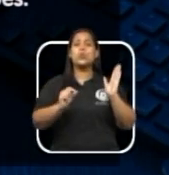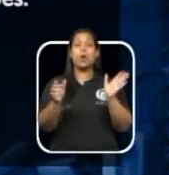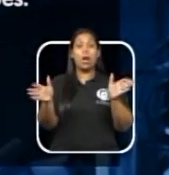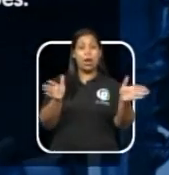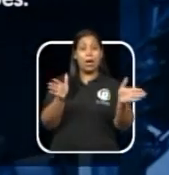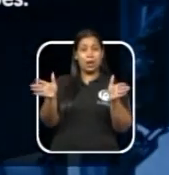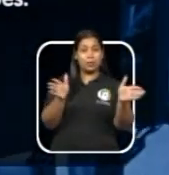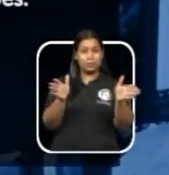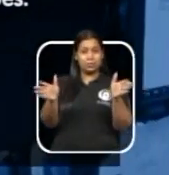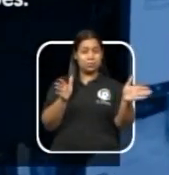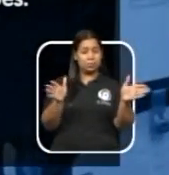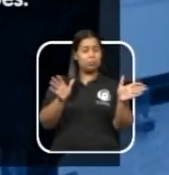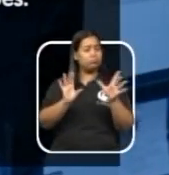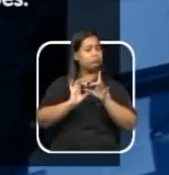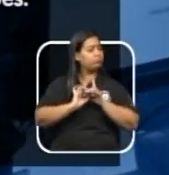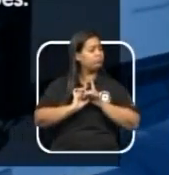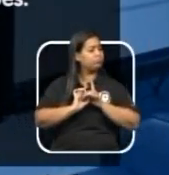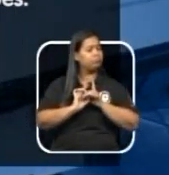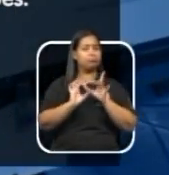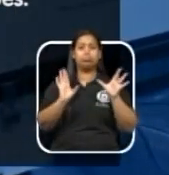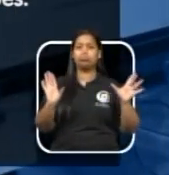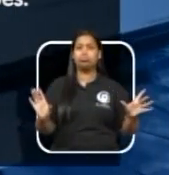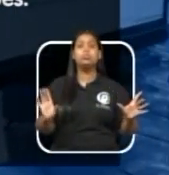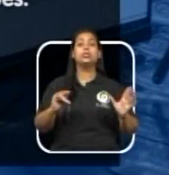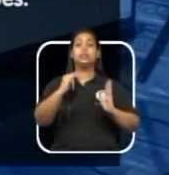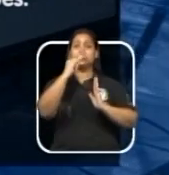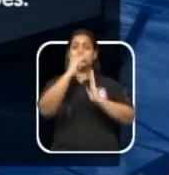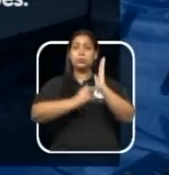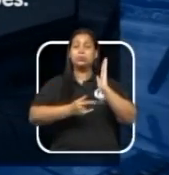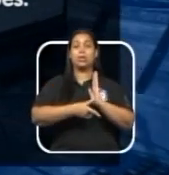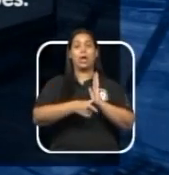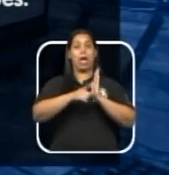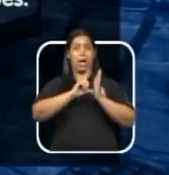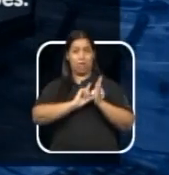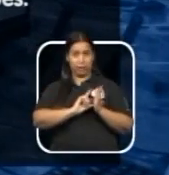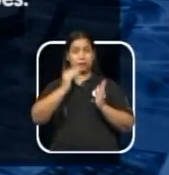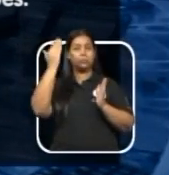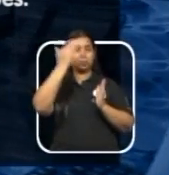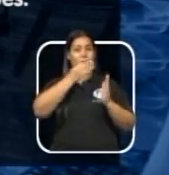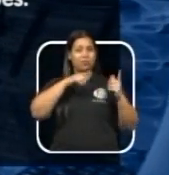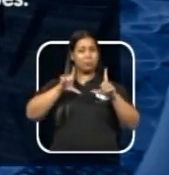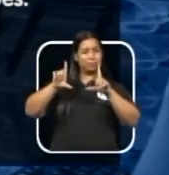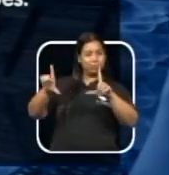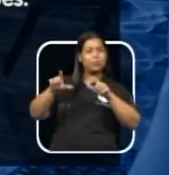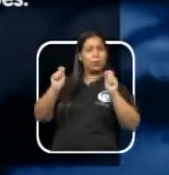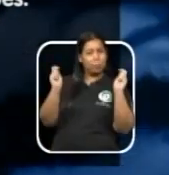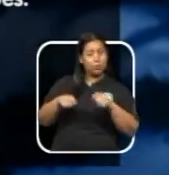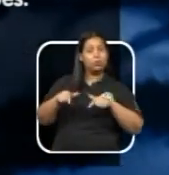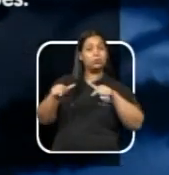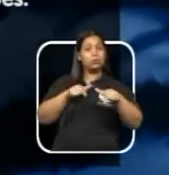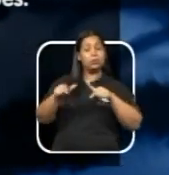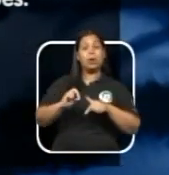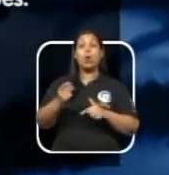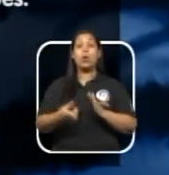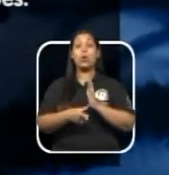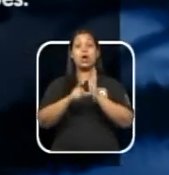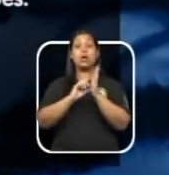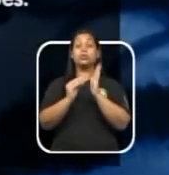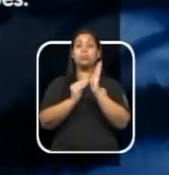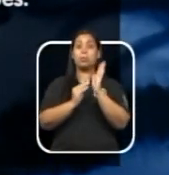acessibilidade independentemente de expedição prévia de alvará ou habite-se ou de regularização prévia desses